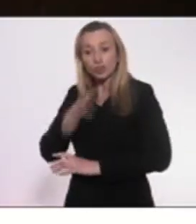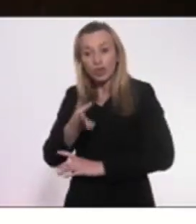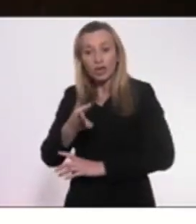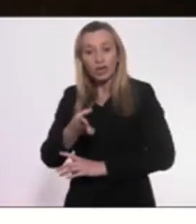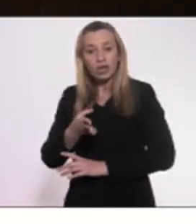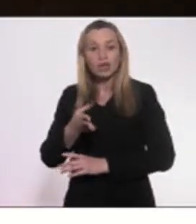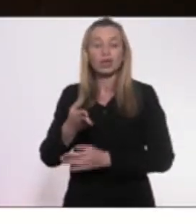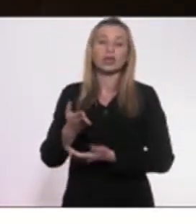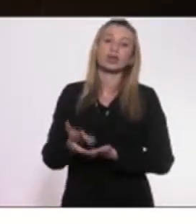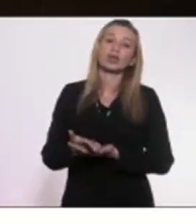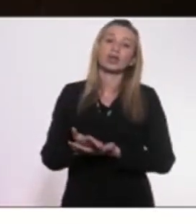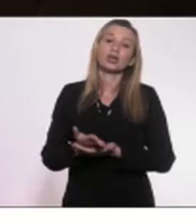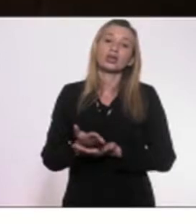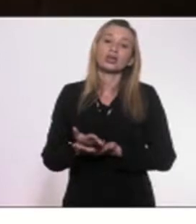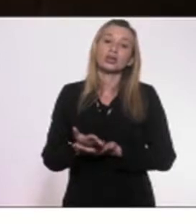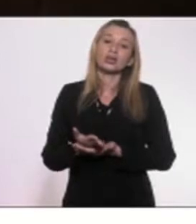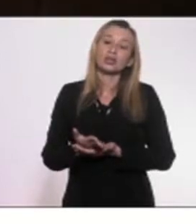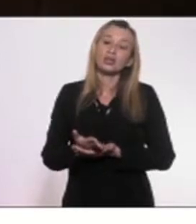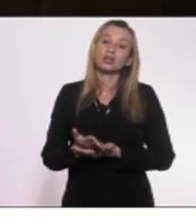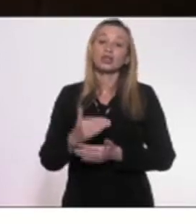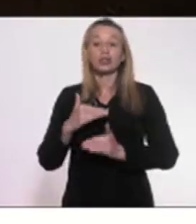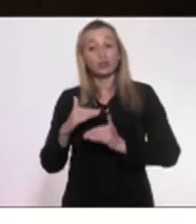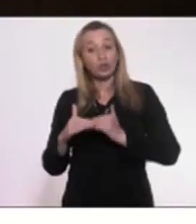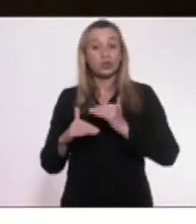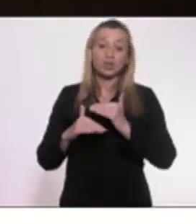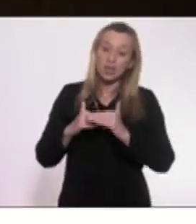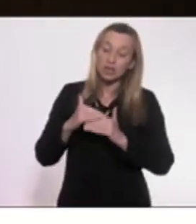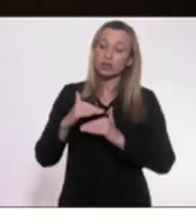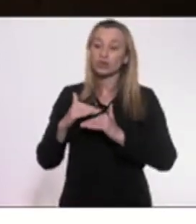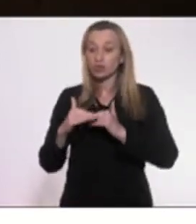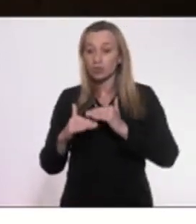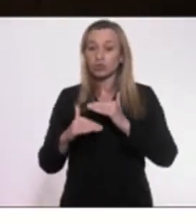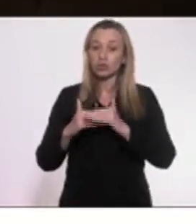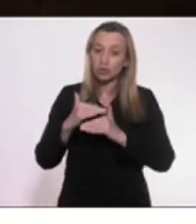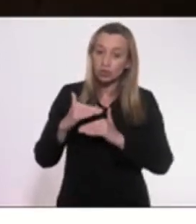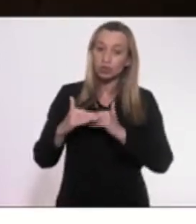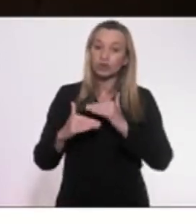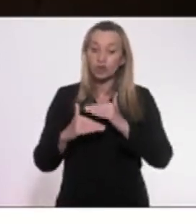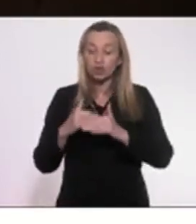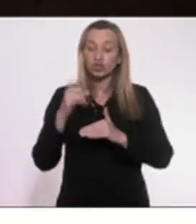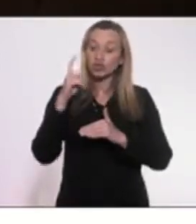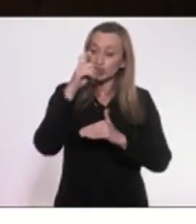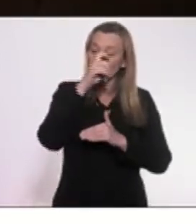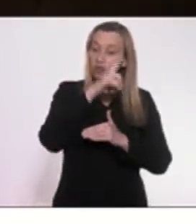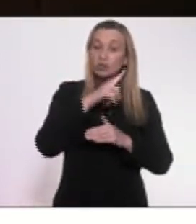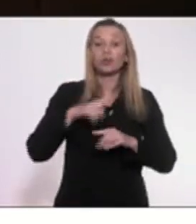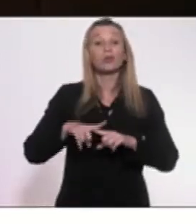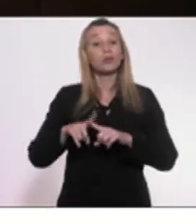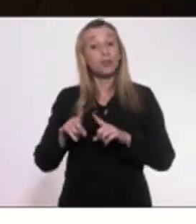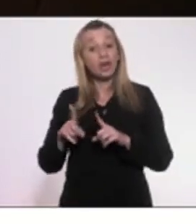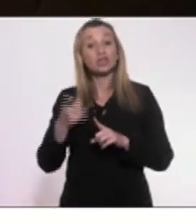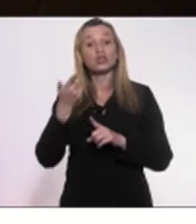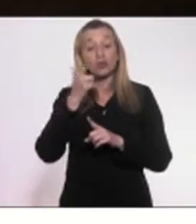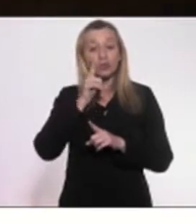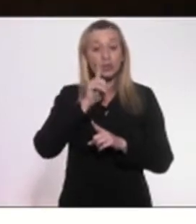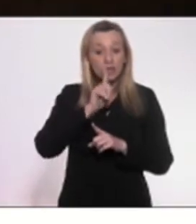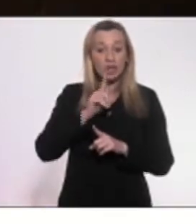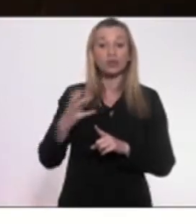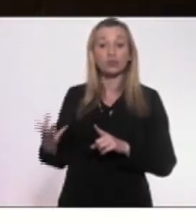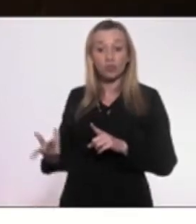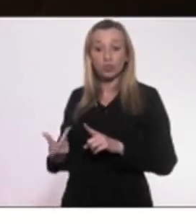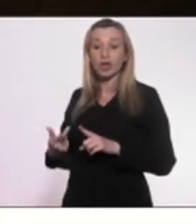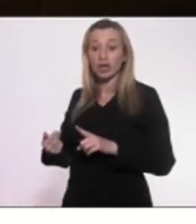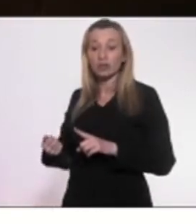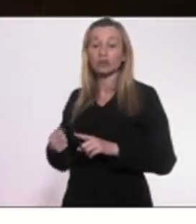estão à margem, vítimas de um processo também de violação de direitos e que conseguem, por méritos